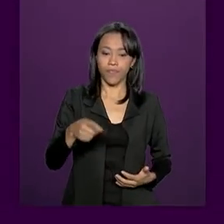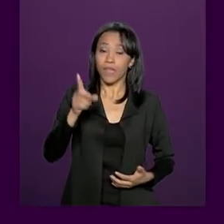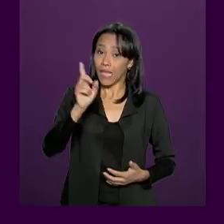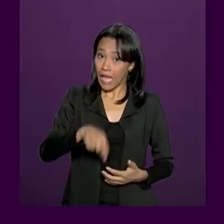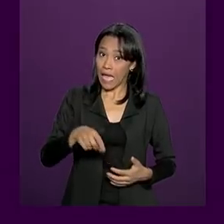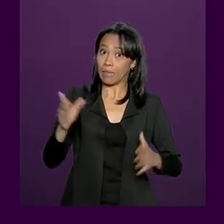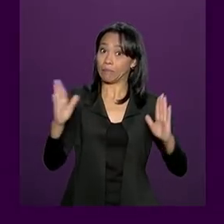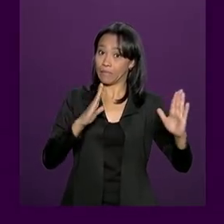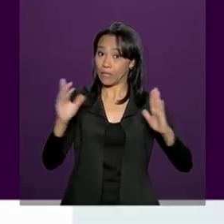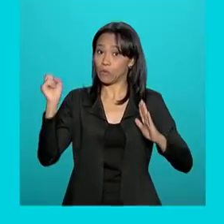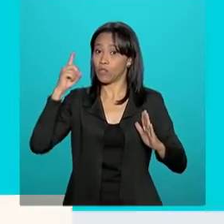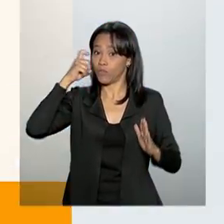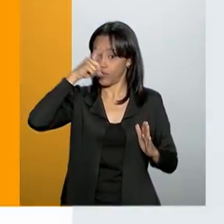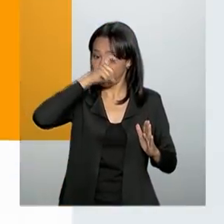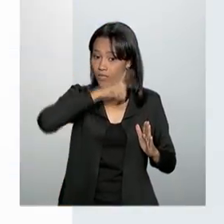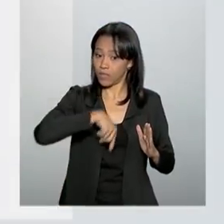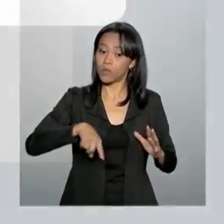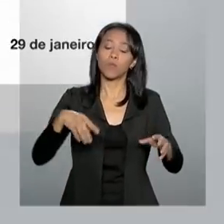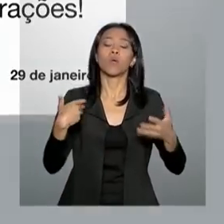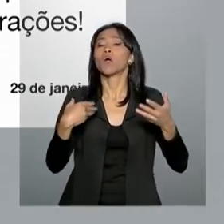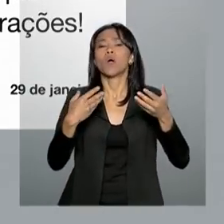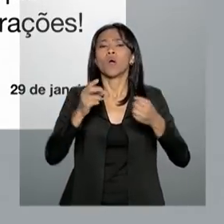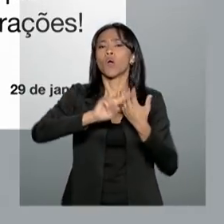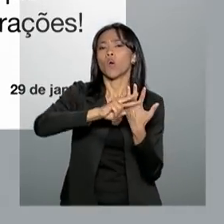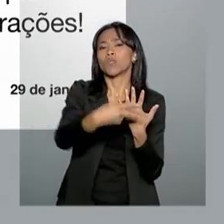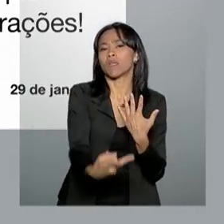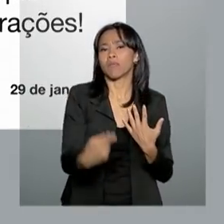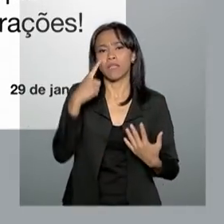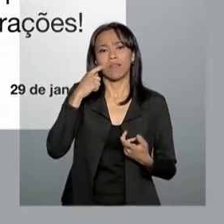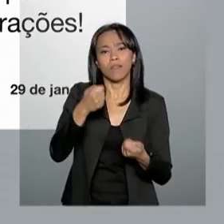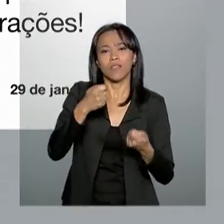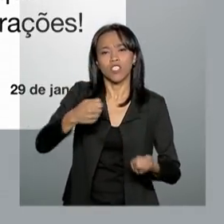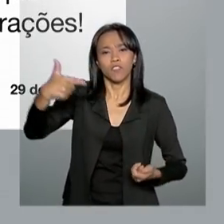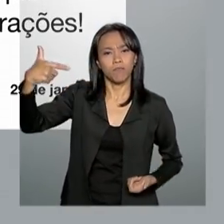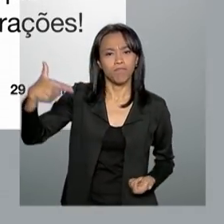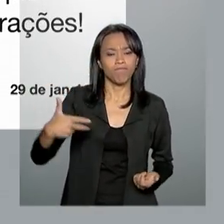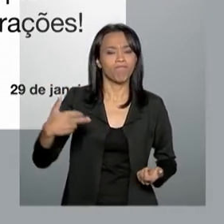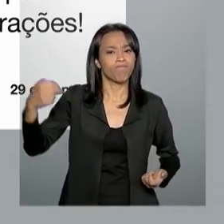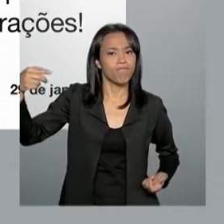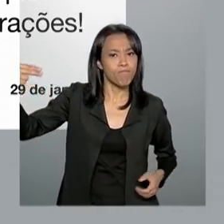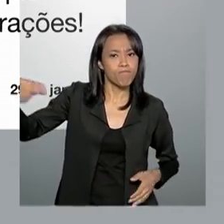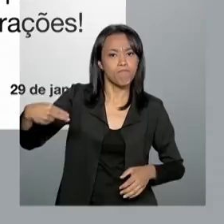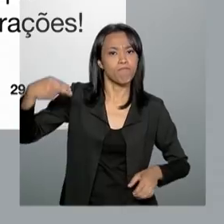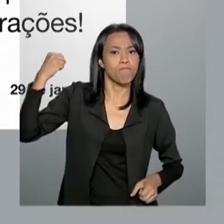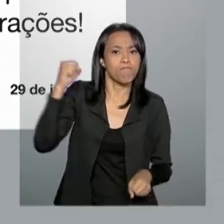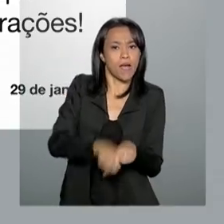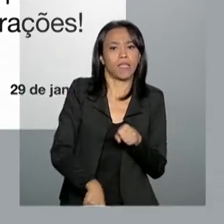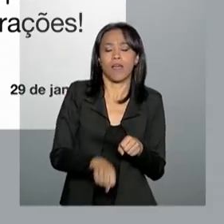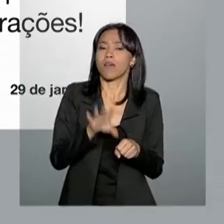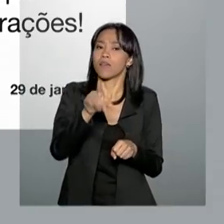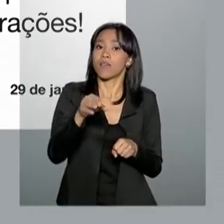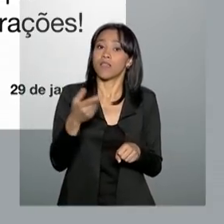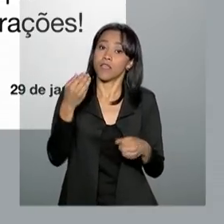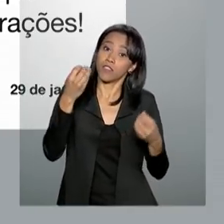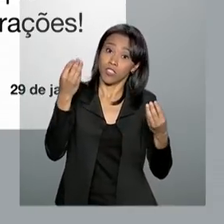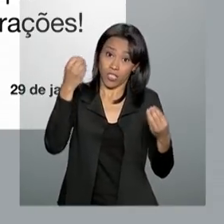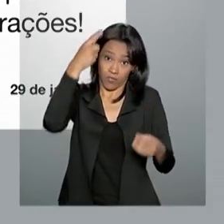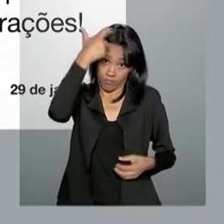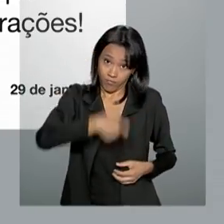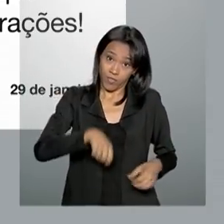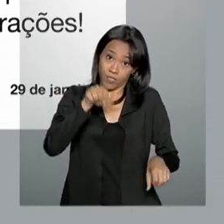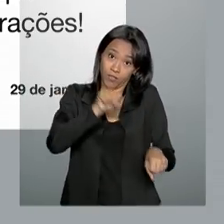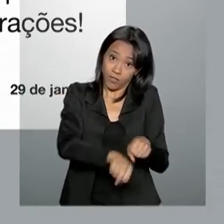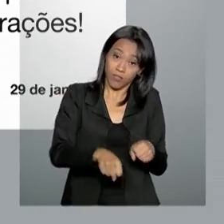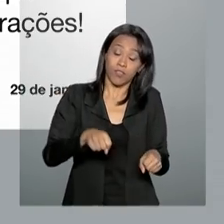tempos difíceis, consequência de uma tentativa de assassinato que visava destruir não só a mim, mas a esperança de muitos brasileiros no